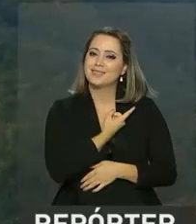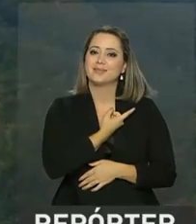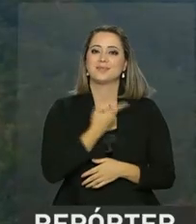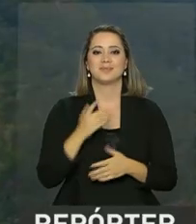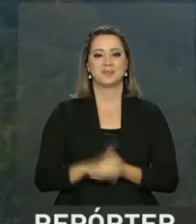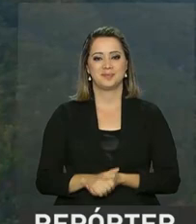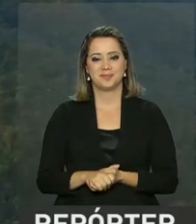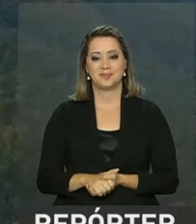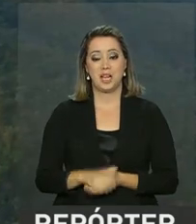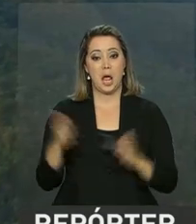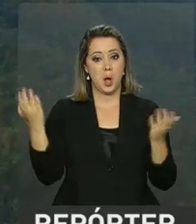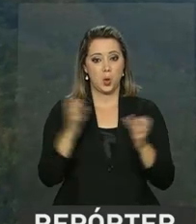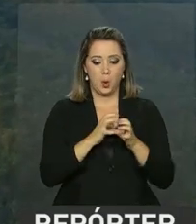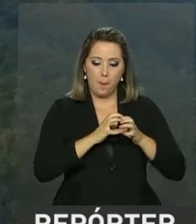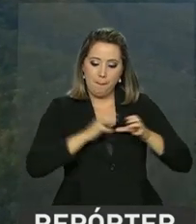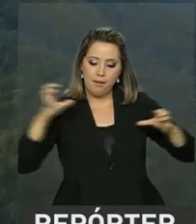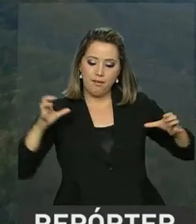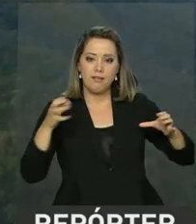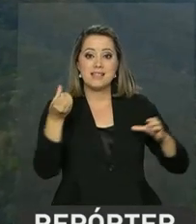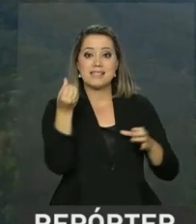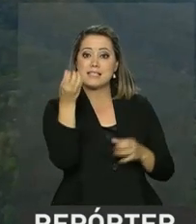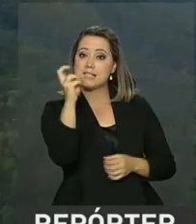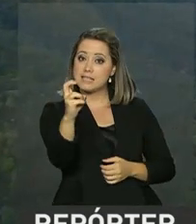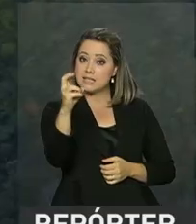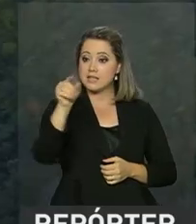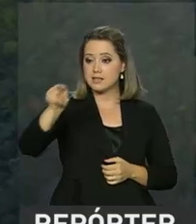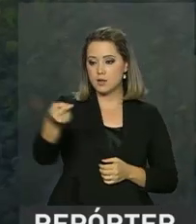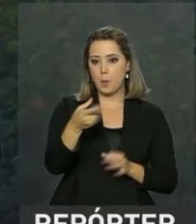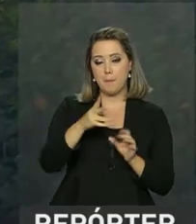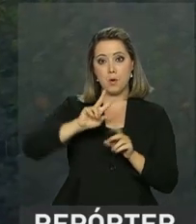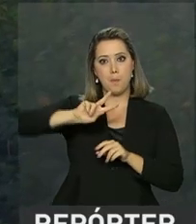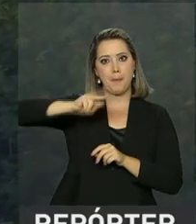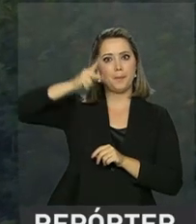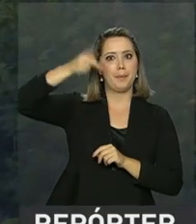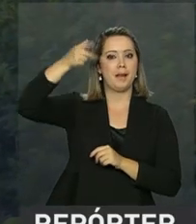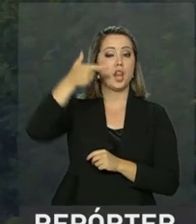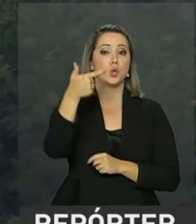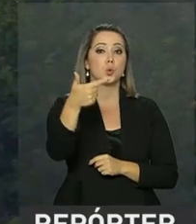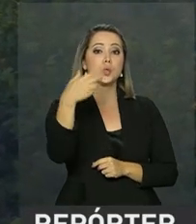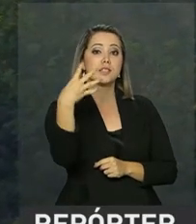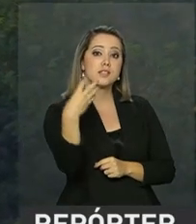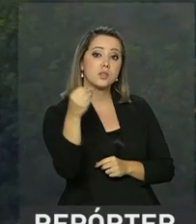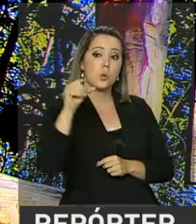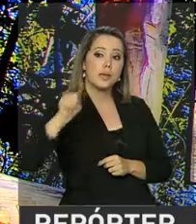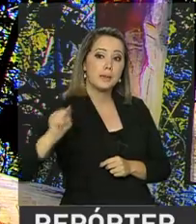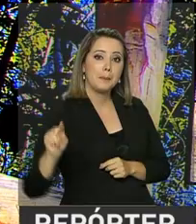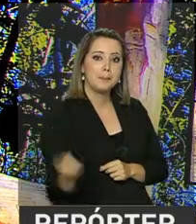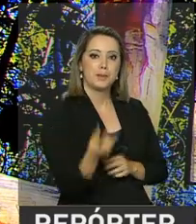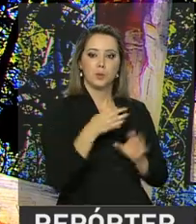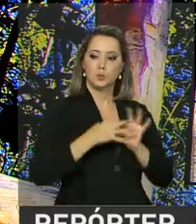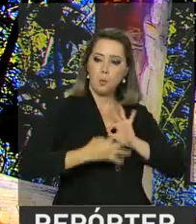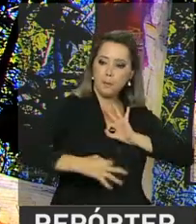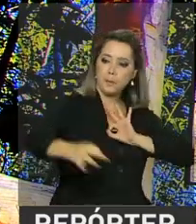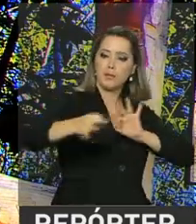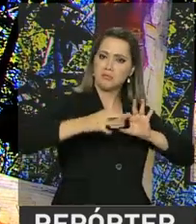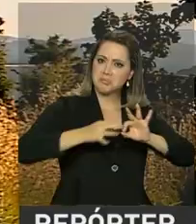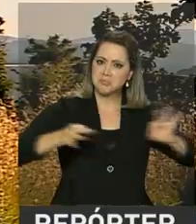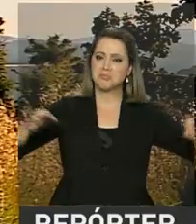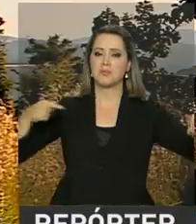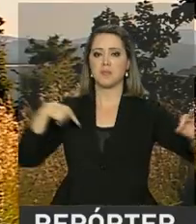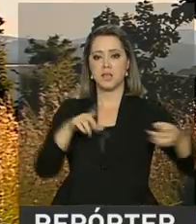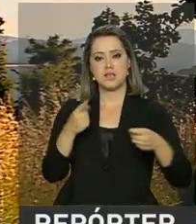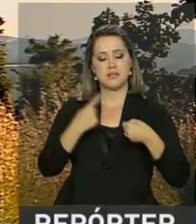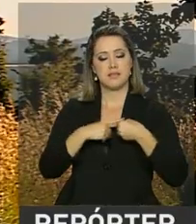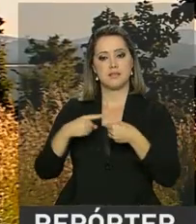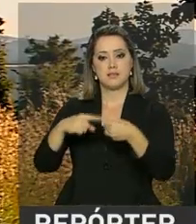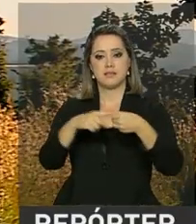com a recente expansão do Parque de 65.000 para 240.000 haes a expectativa nas cidades e